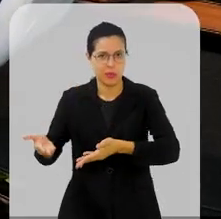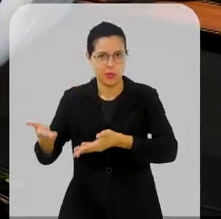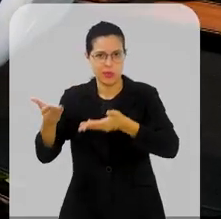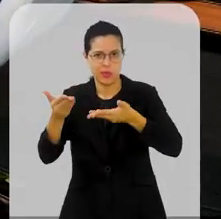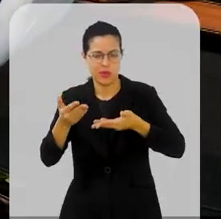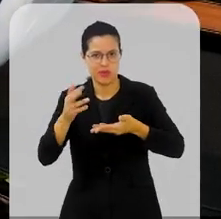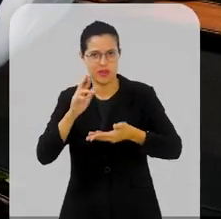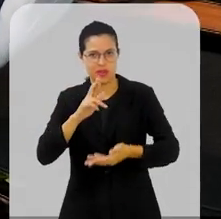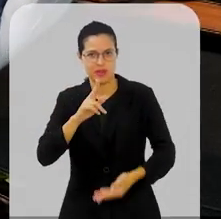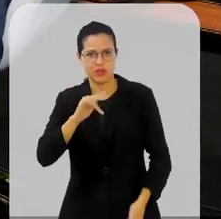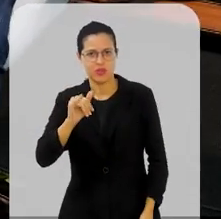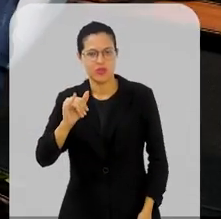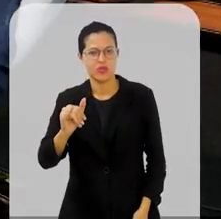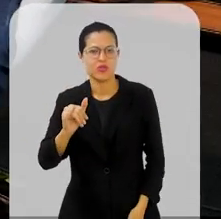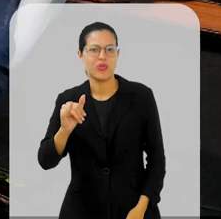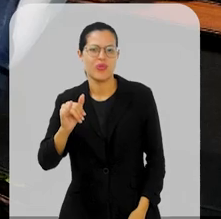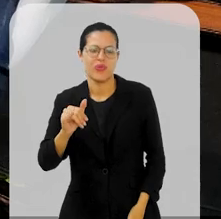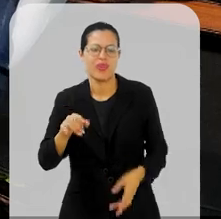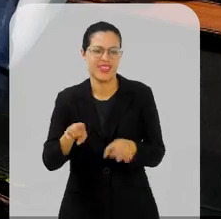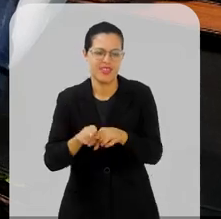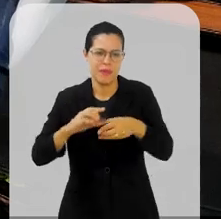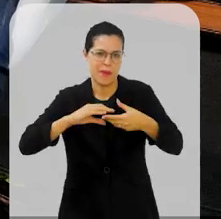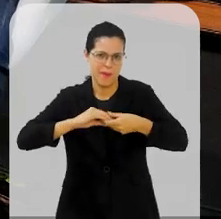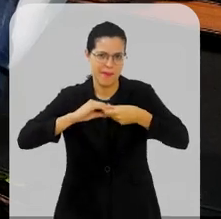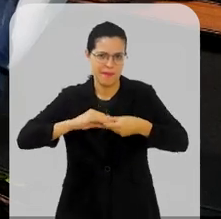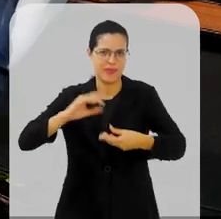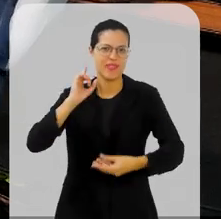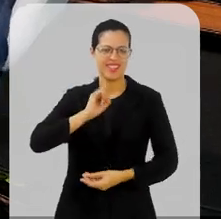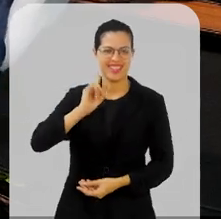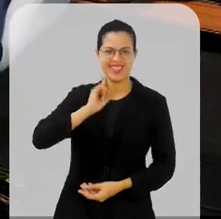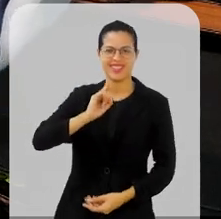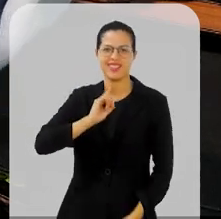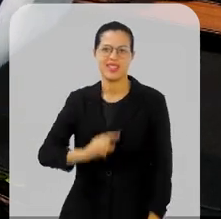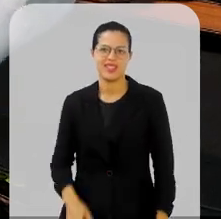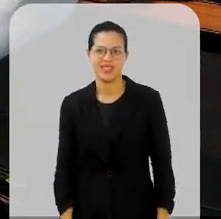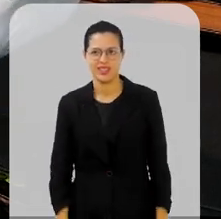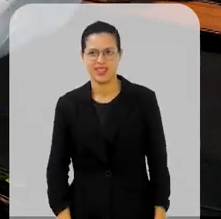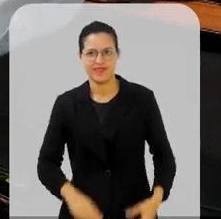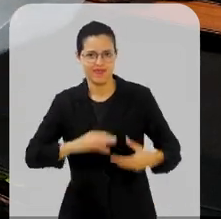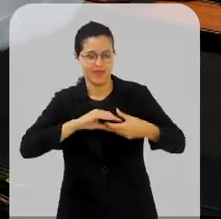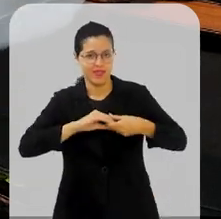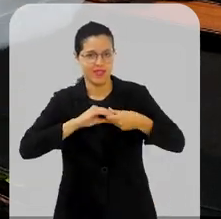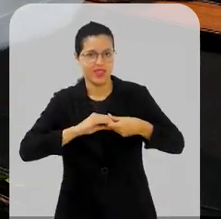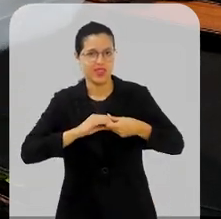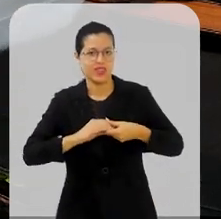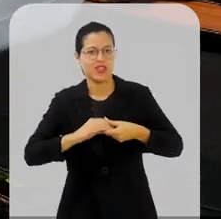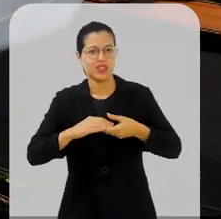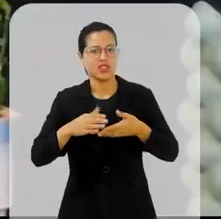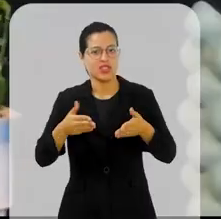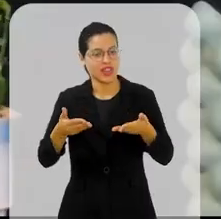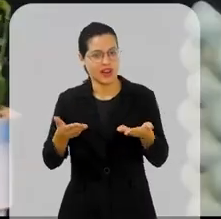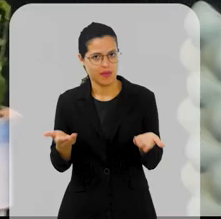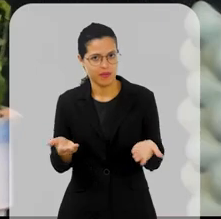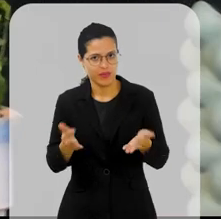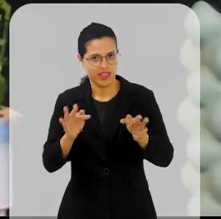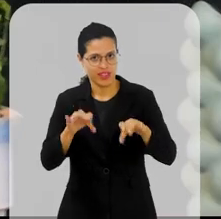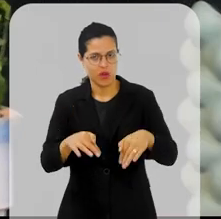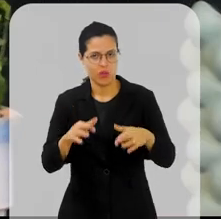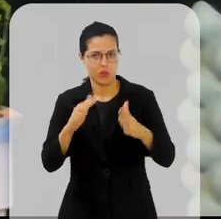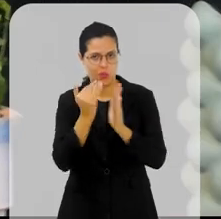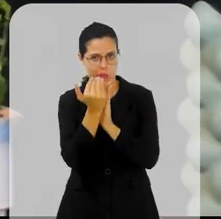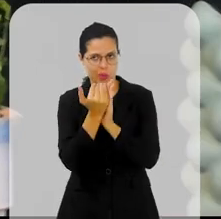Obrigado pelo convite, Rui. E saudações, rubro-negras, deputado. Saudações. Aí. Chegamos ao final do